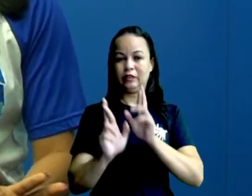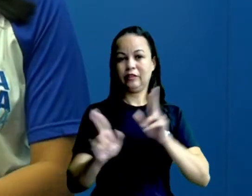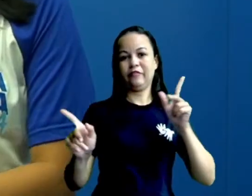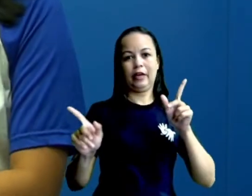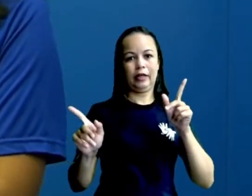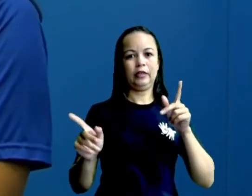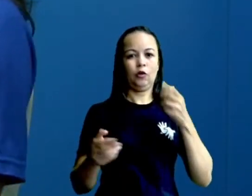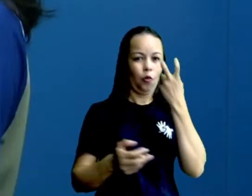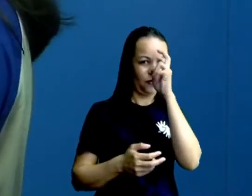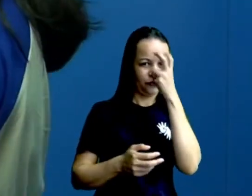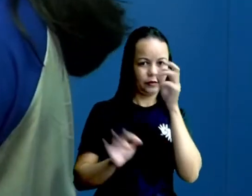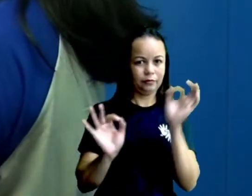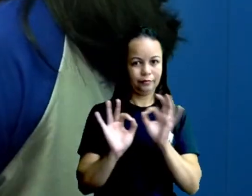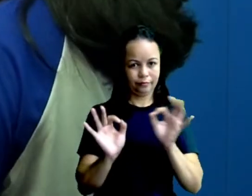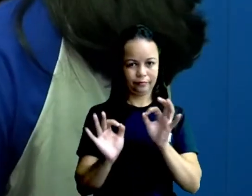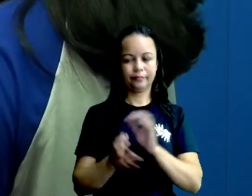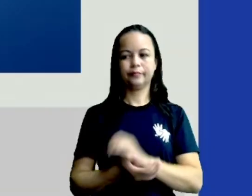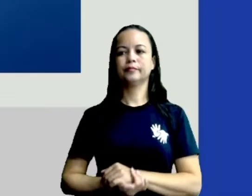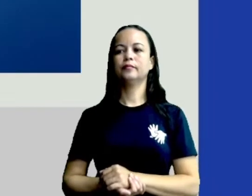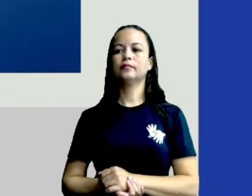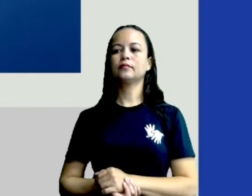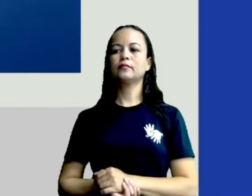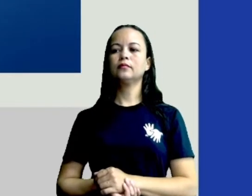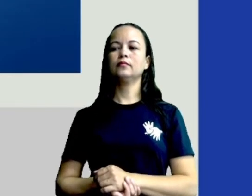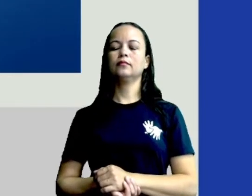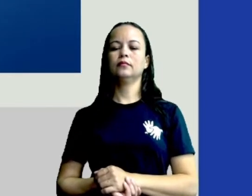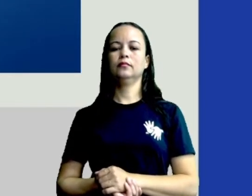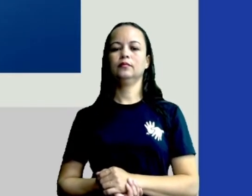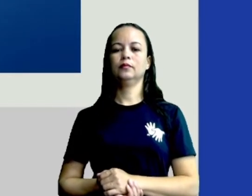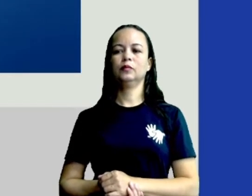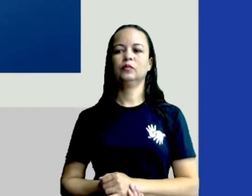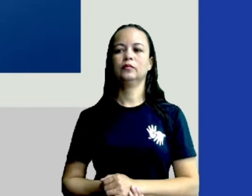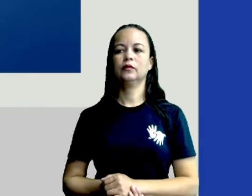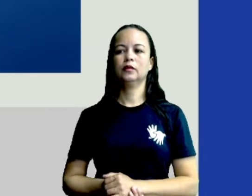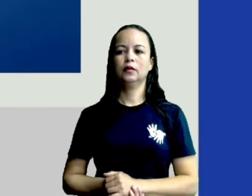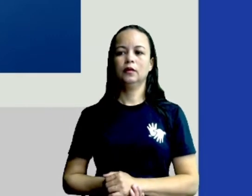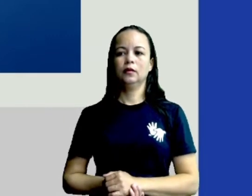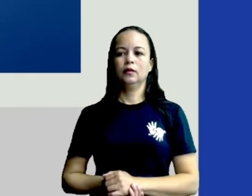tá? Pronto, vamos lá. Seguindo, próximo.